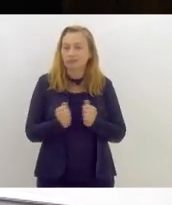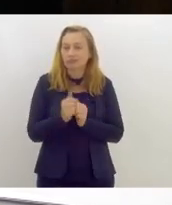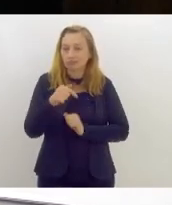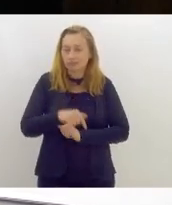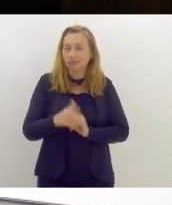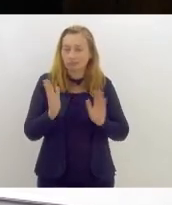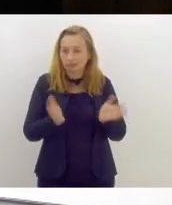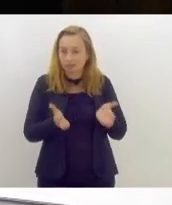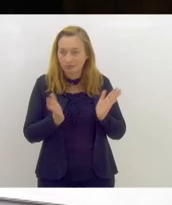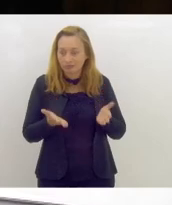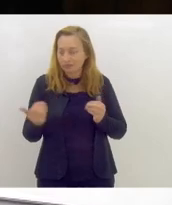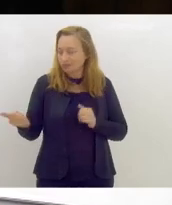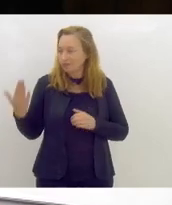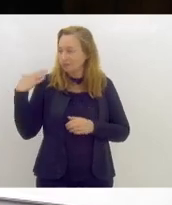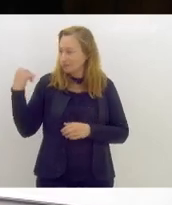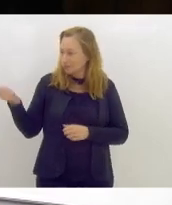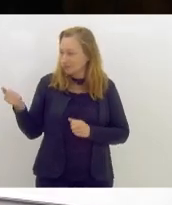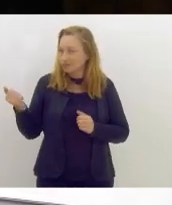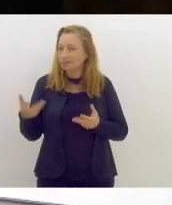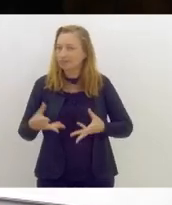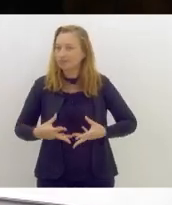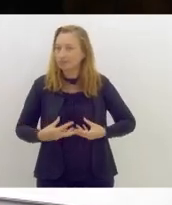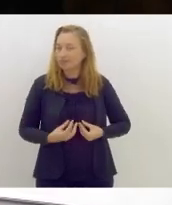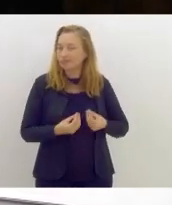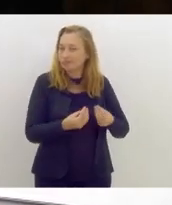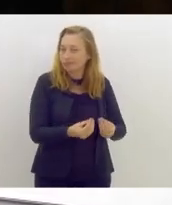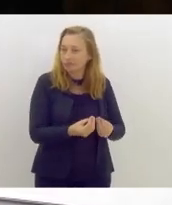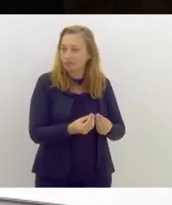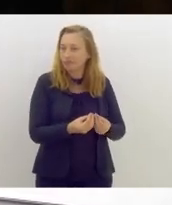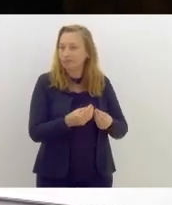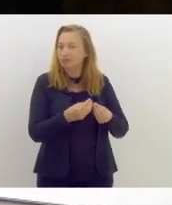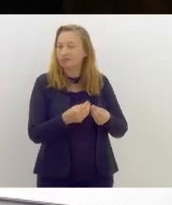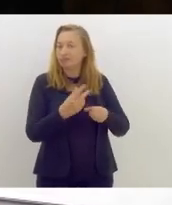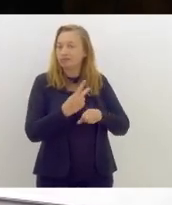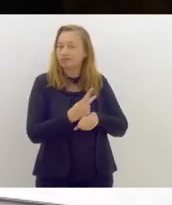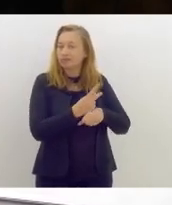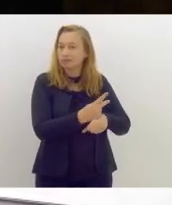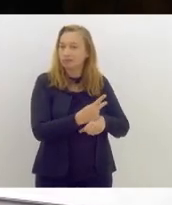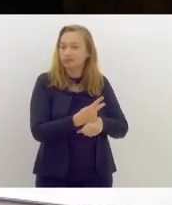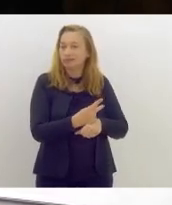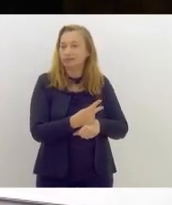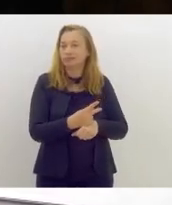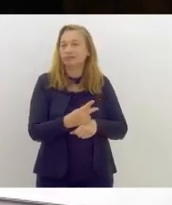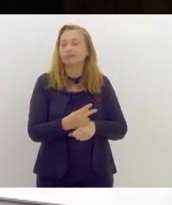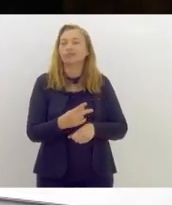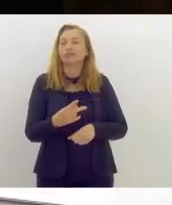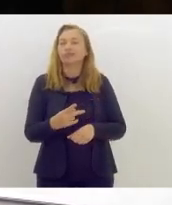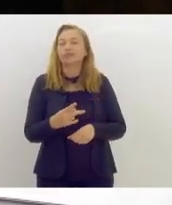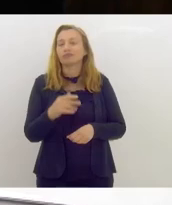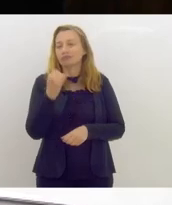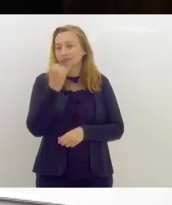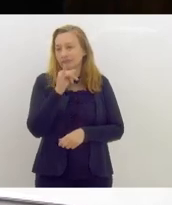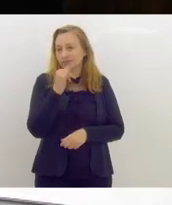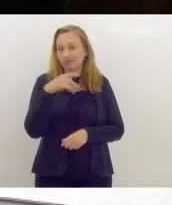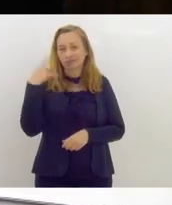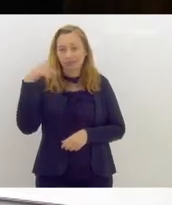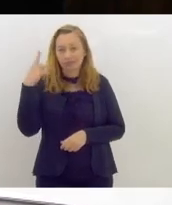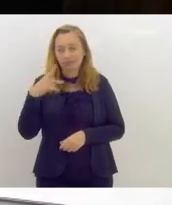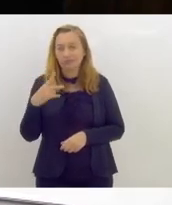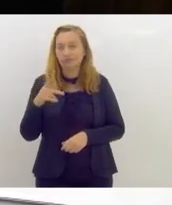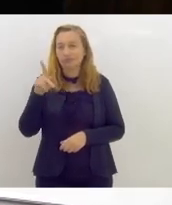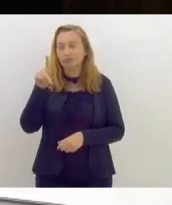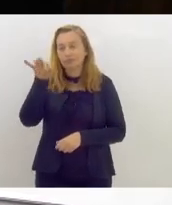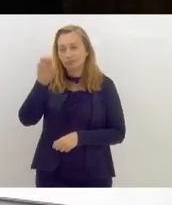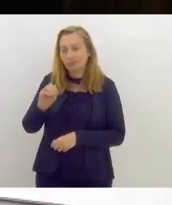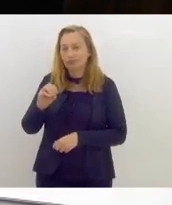é ao seu lado recebendo aqui a maior honraria do Parlamento Fluminense Doutor Paulo Vitor da nova geração